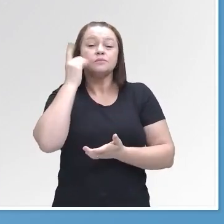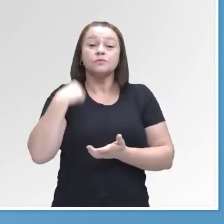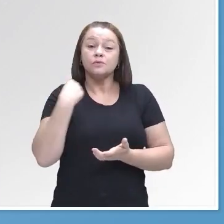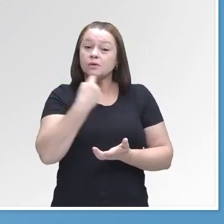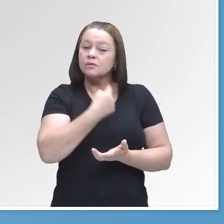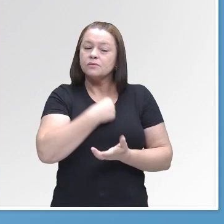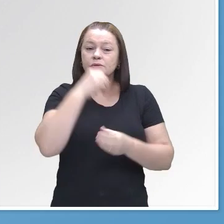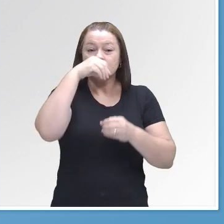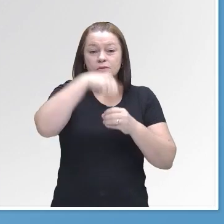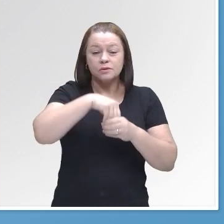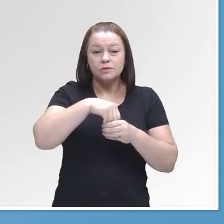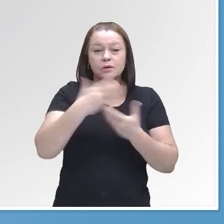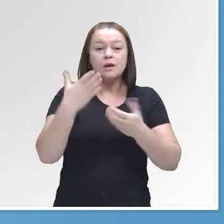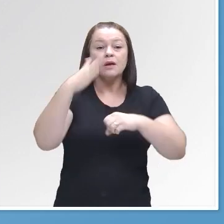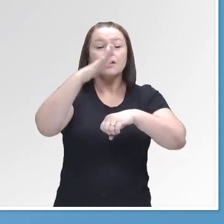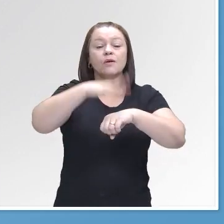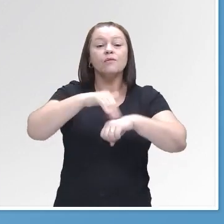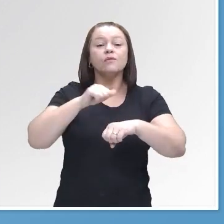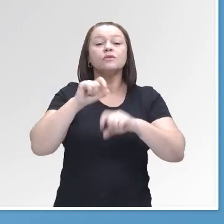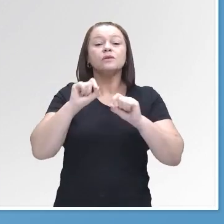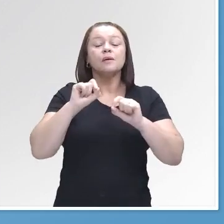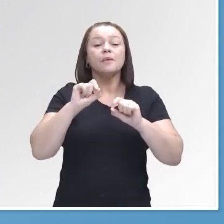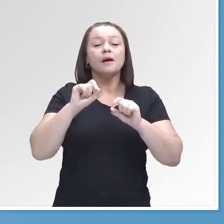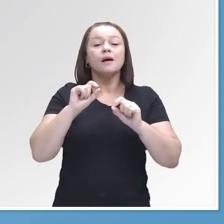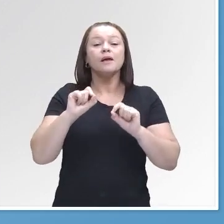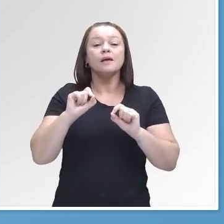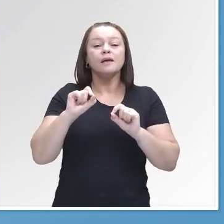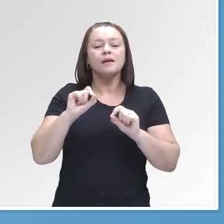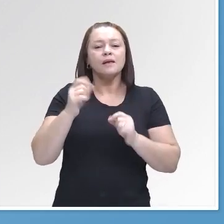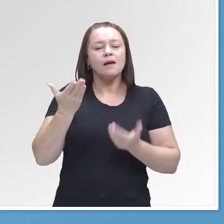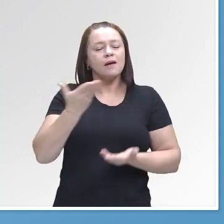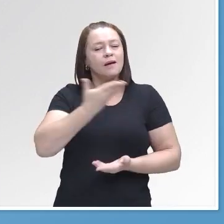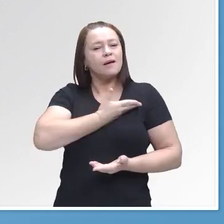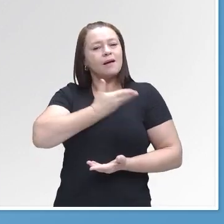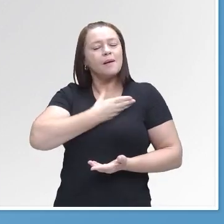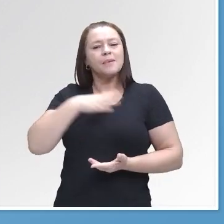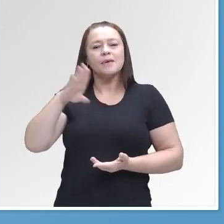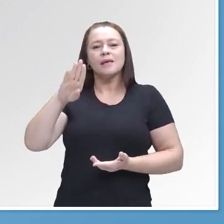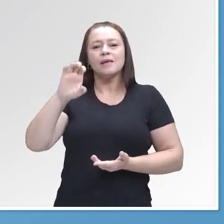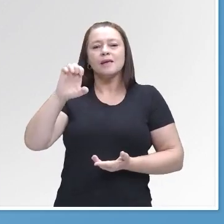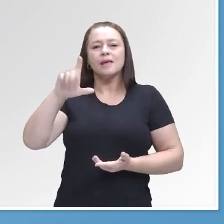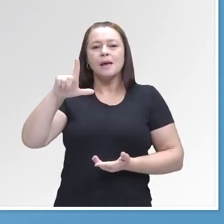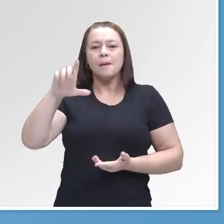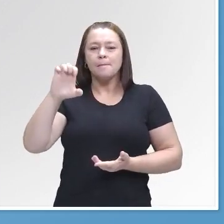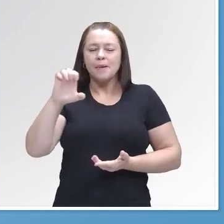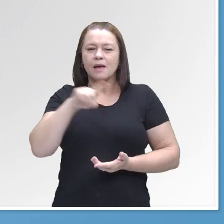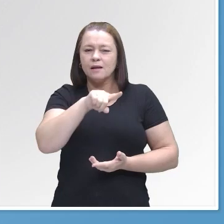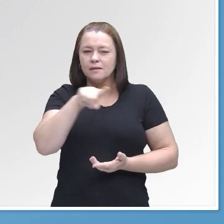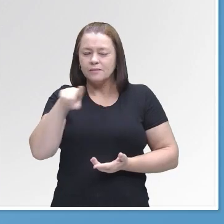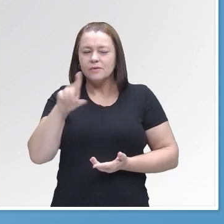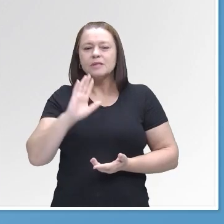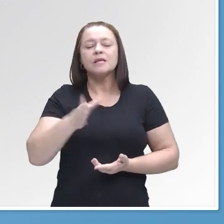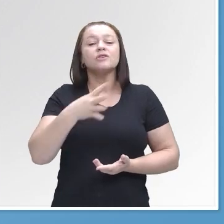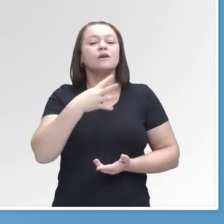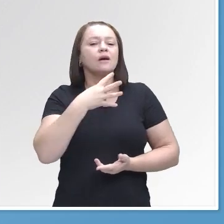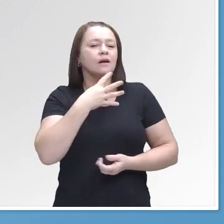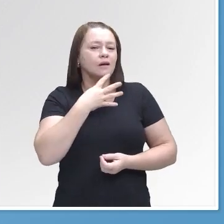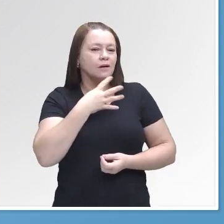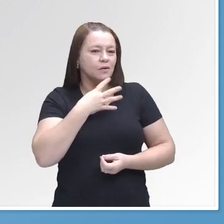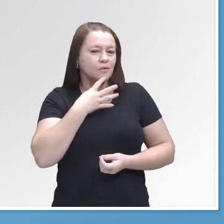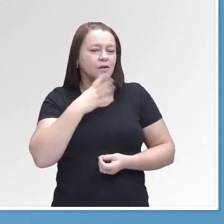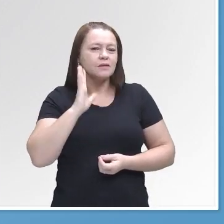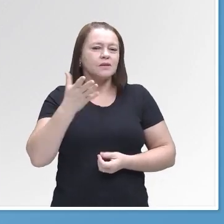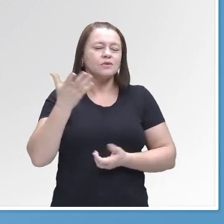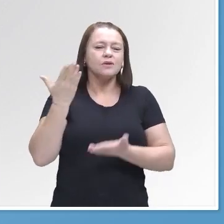crianças, eu vou chamar com vocês a coleguinha Belle, que você já conheceu. apareceu em